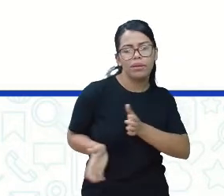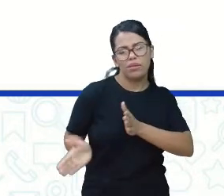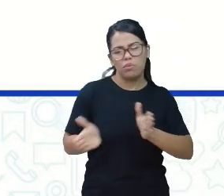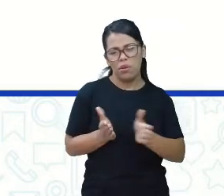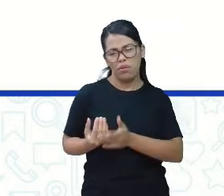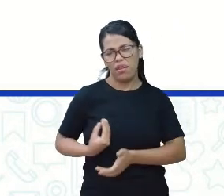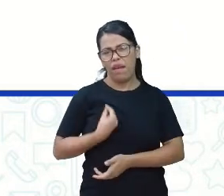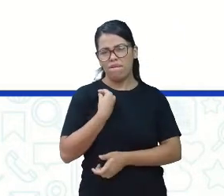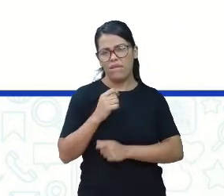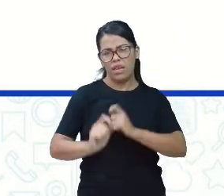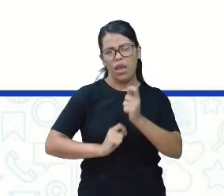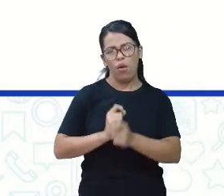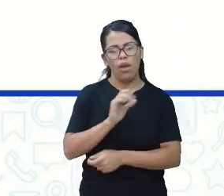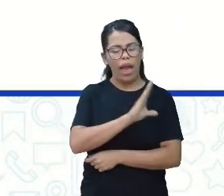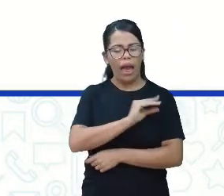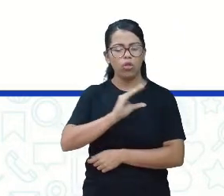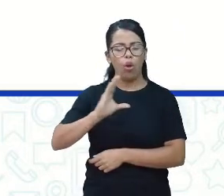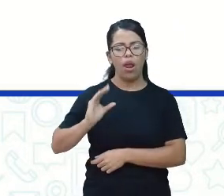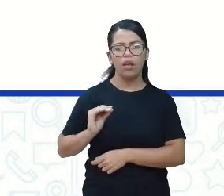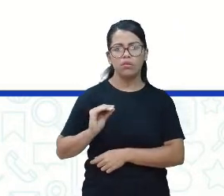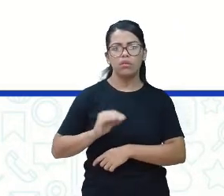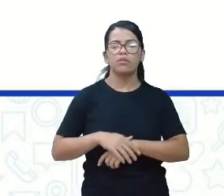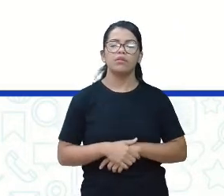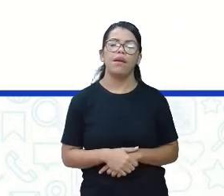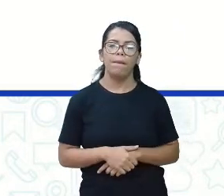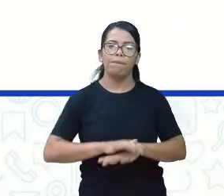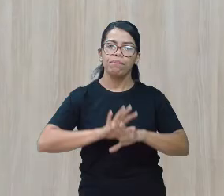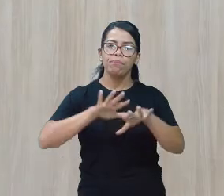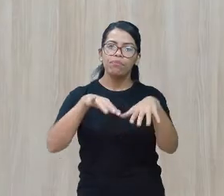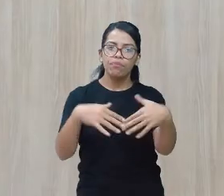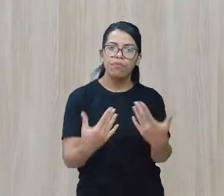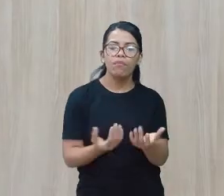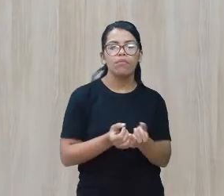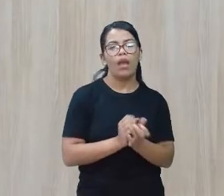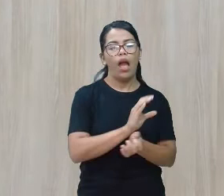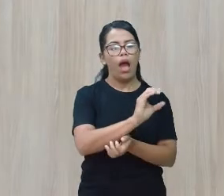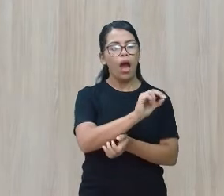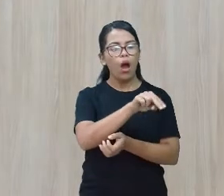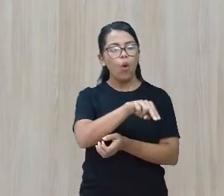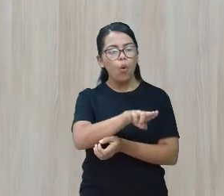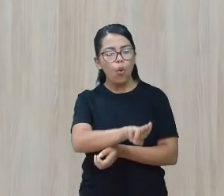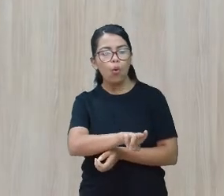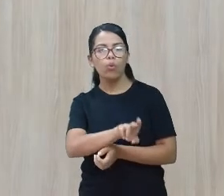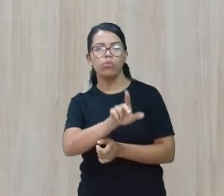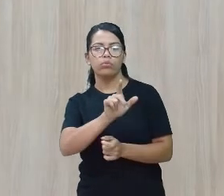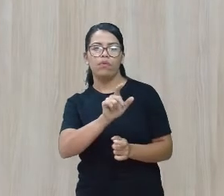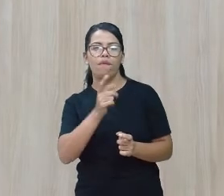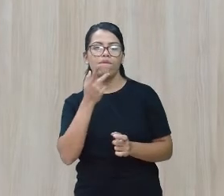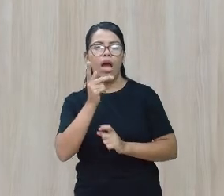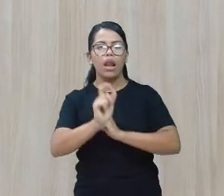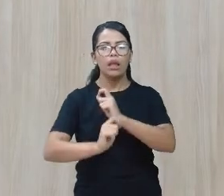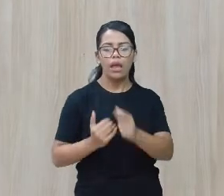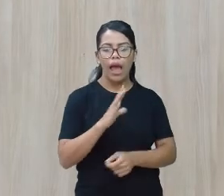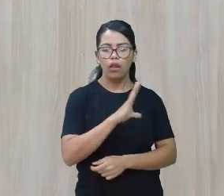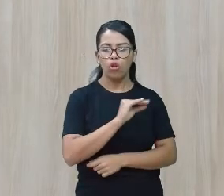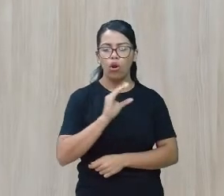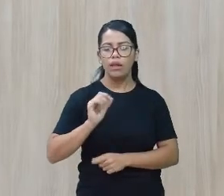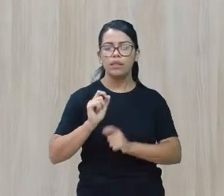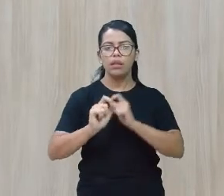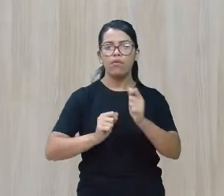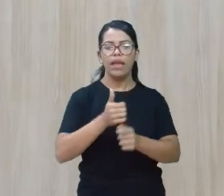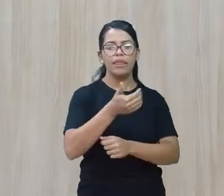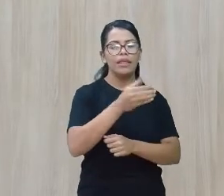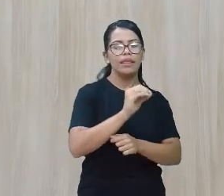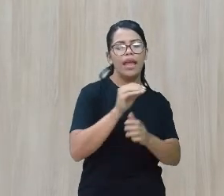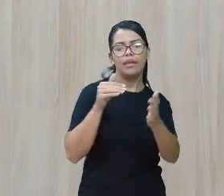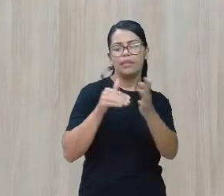é a adolescência. Então, a Organização Mundial de Saúde considera adolescente de 10